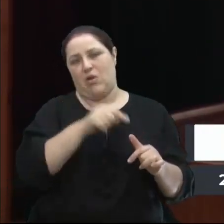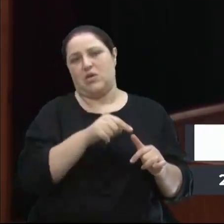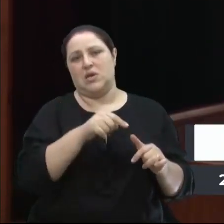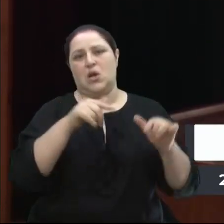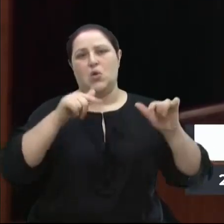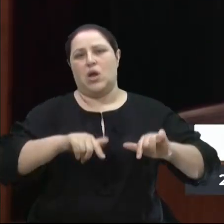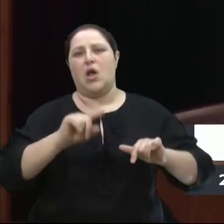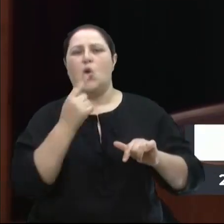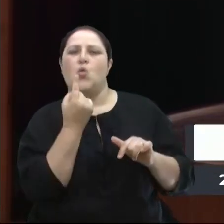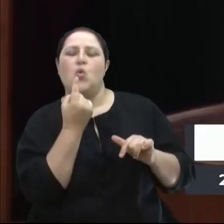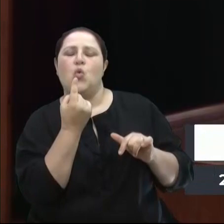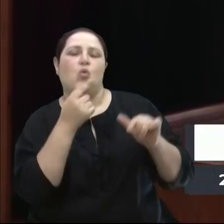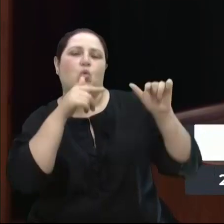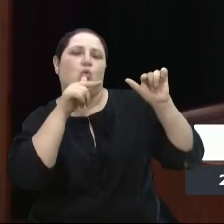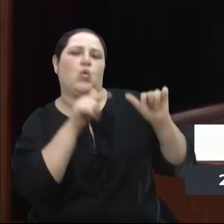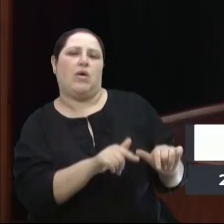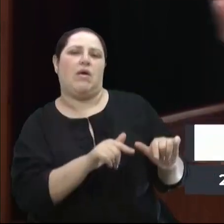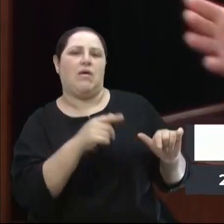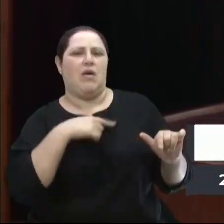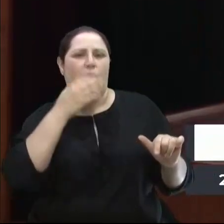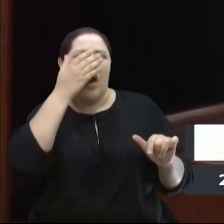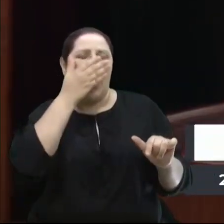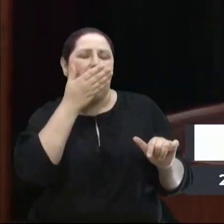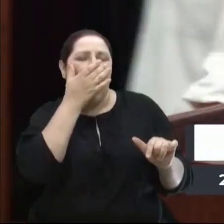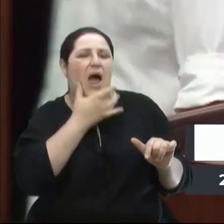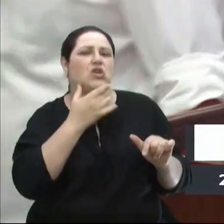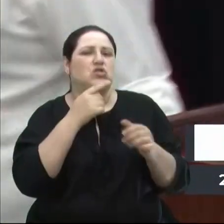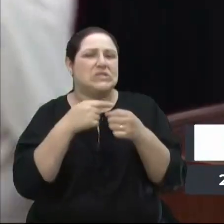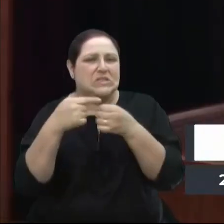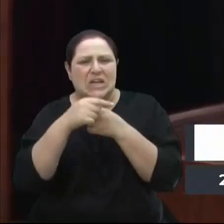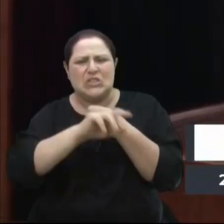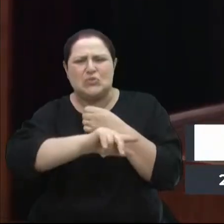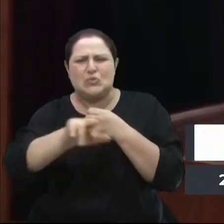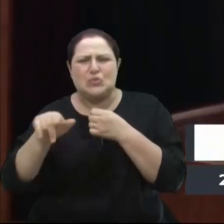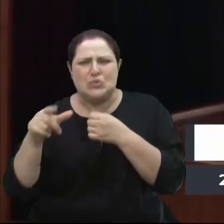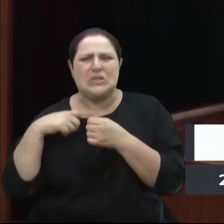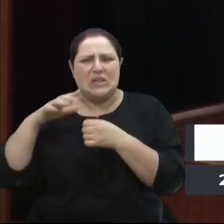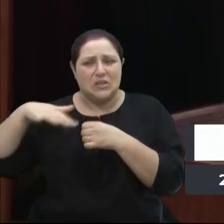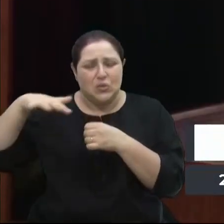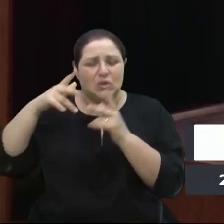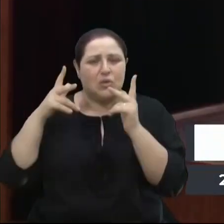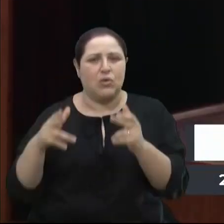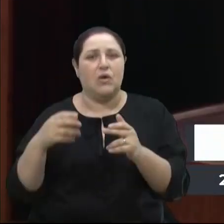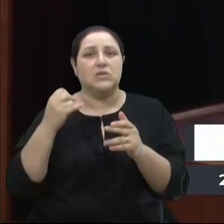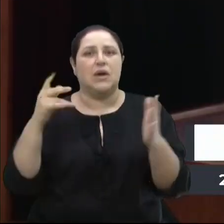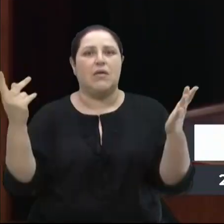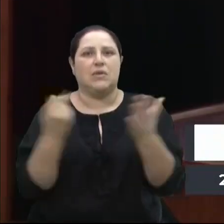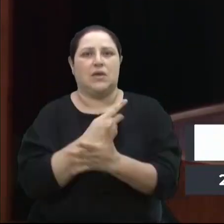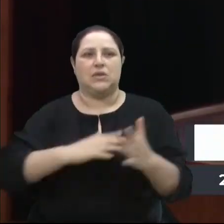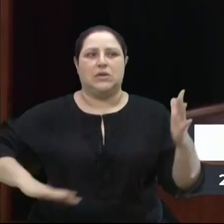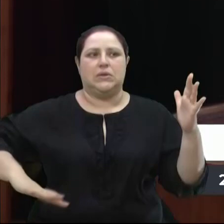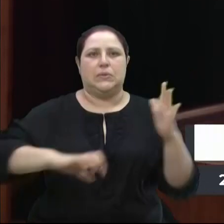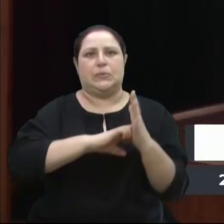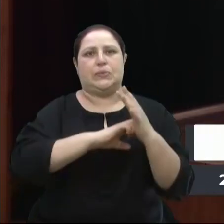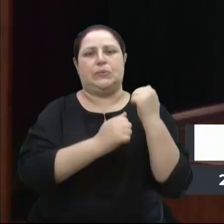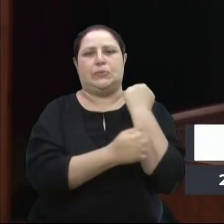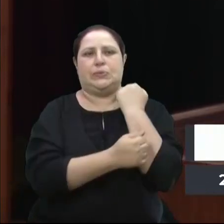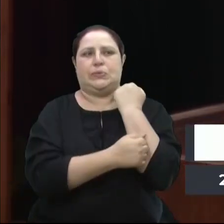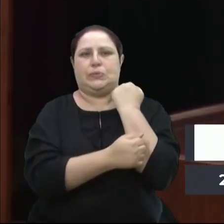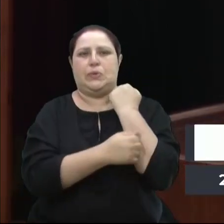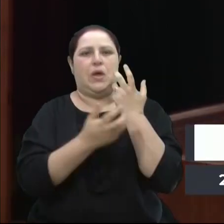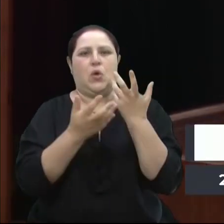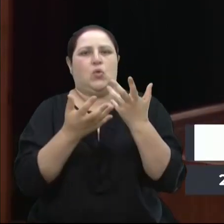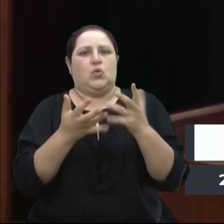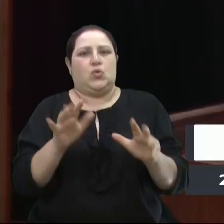é uma questão, porque acredito que na cidade tenha várias, né? Venha ser atropelado e aconteça alguma coisa, eu não quero ter